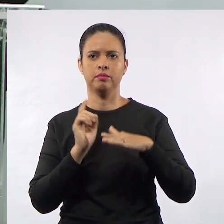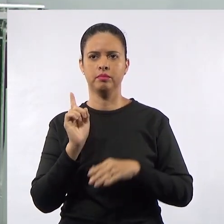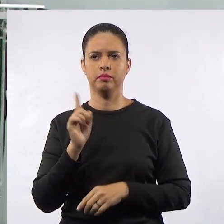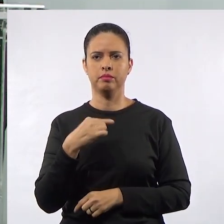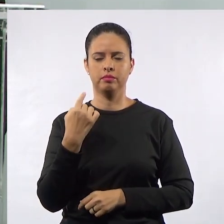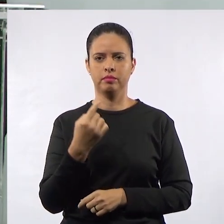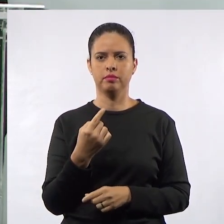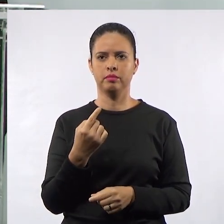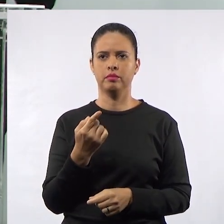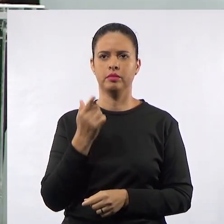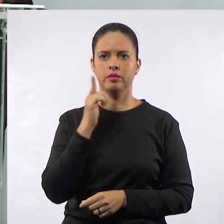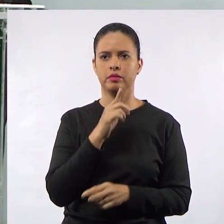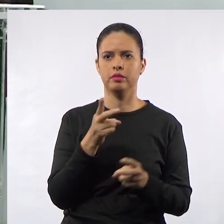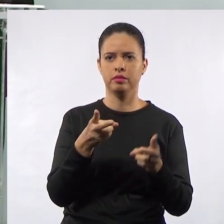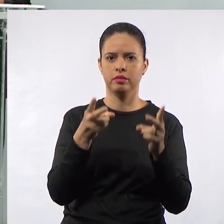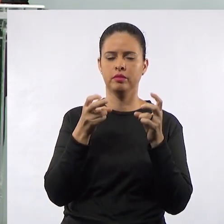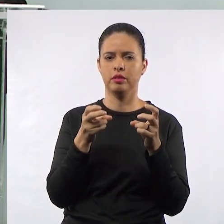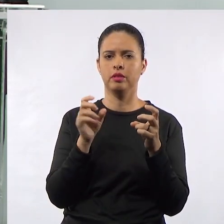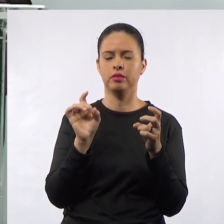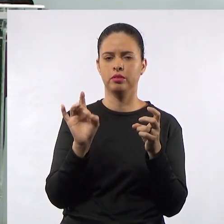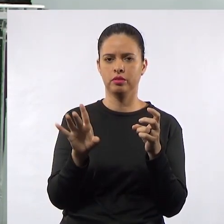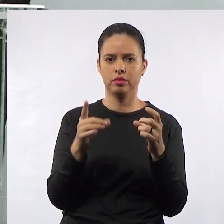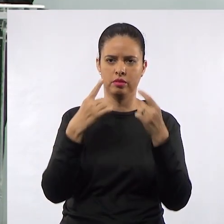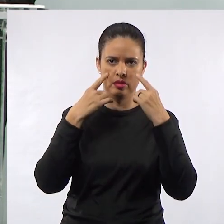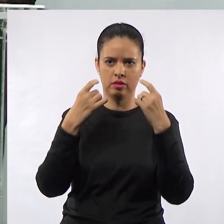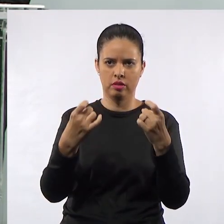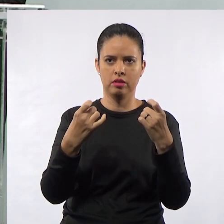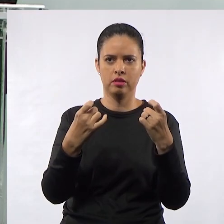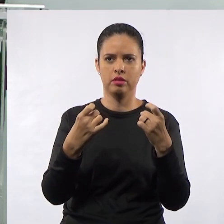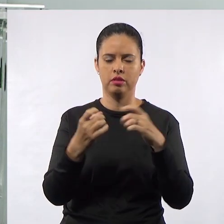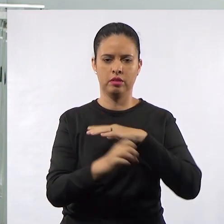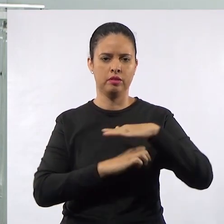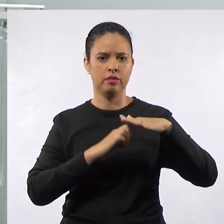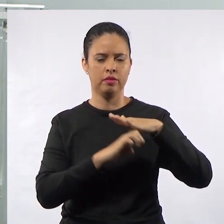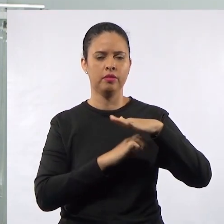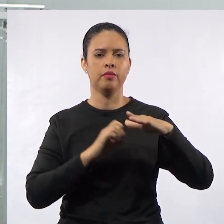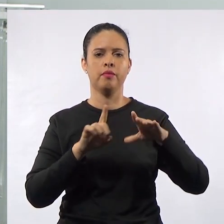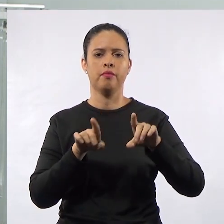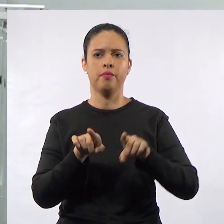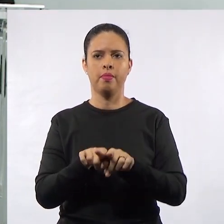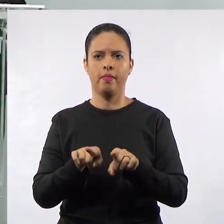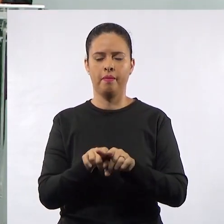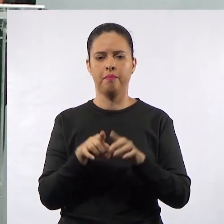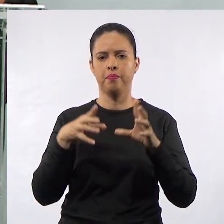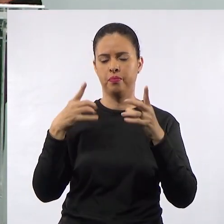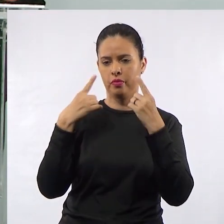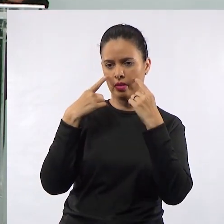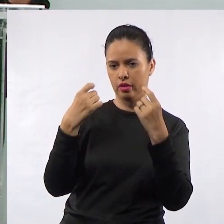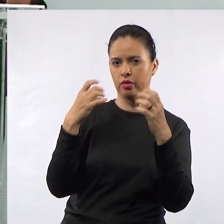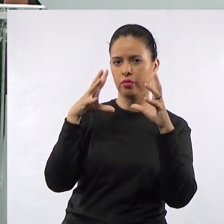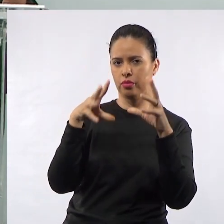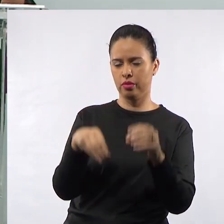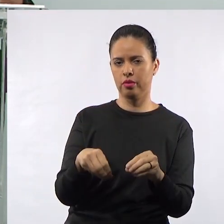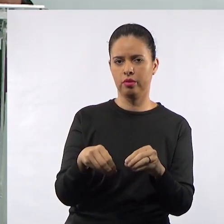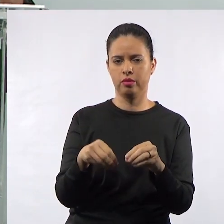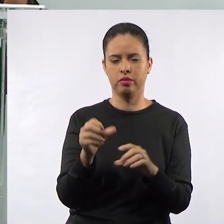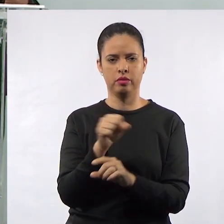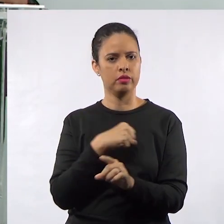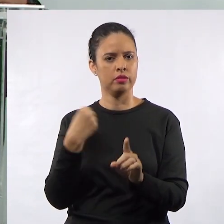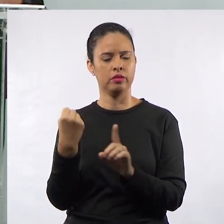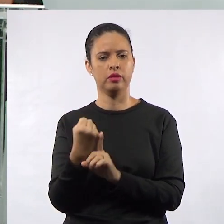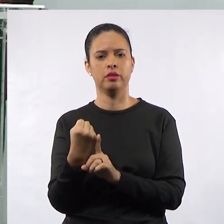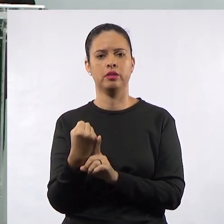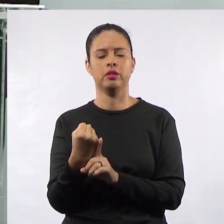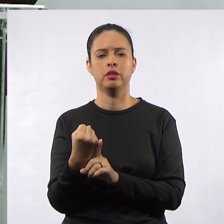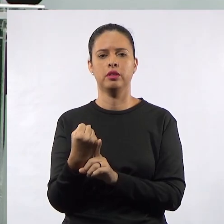empresariais nós conseguimos perceber que envolve não somente o interesse do empresário mas se o interesse de todo uma sociedade que